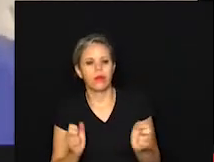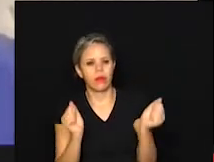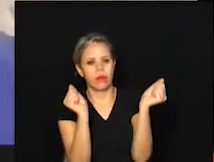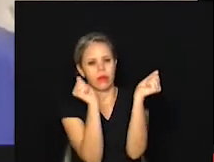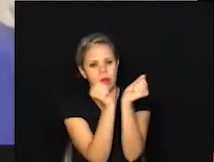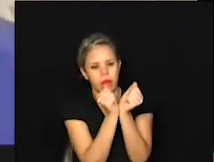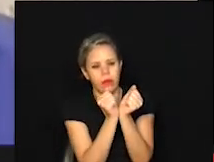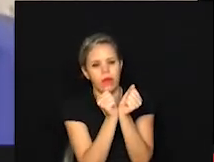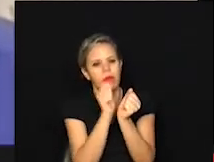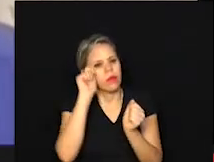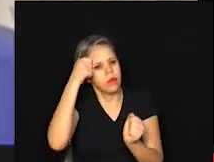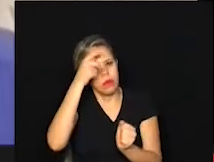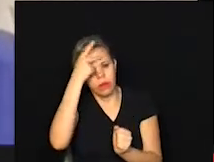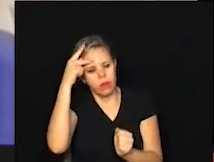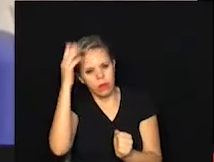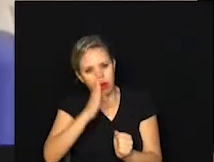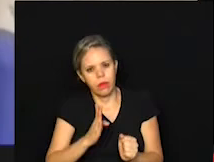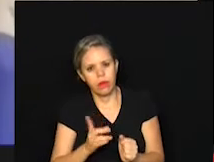Ademir,